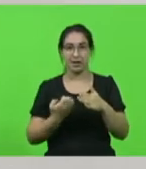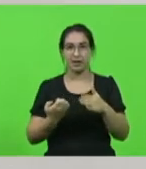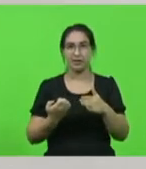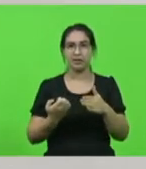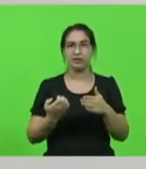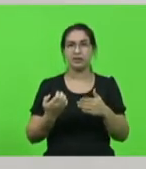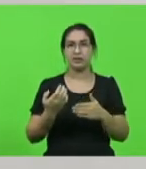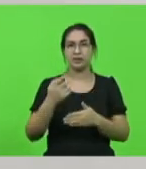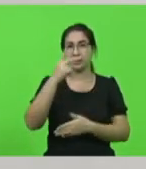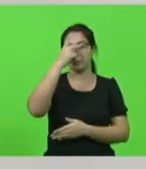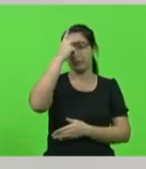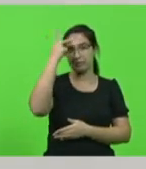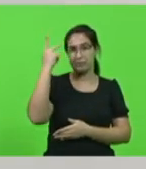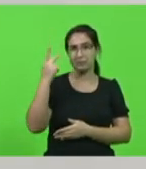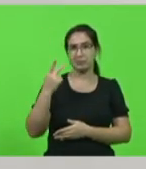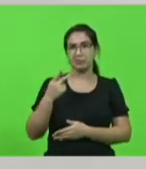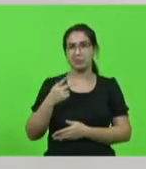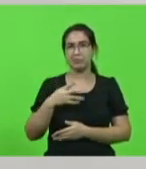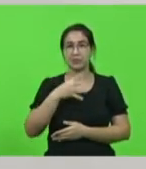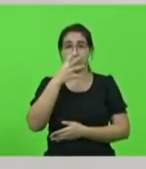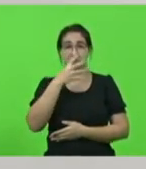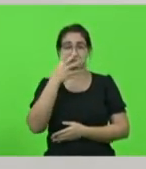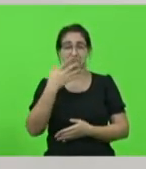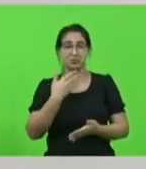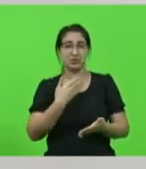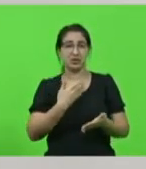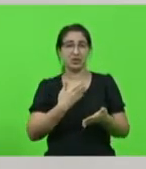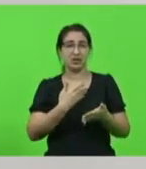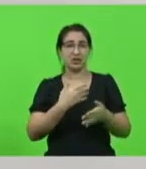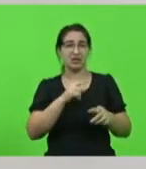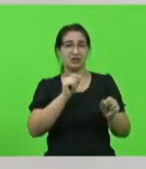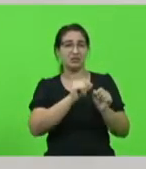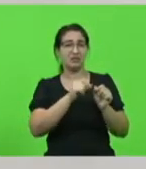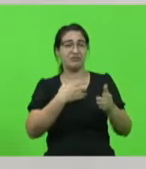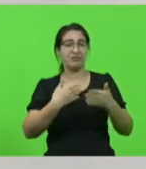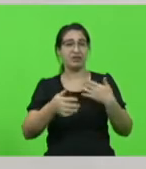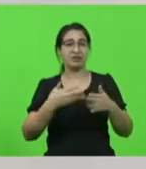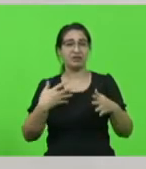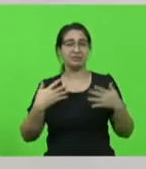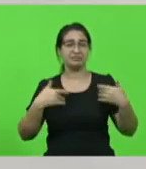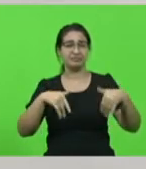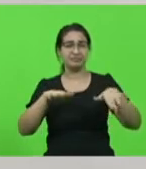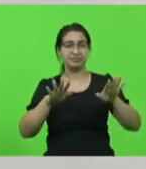o que bem entende no Porto de São Francisco e ninguém faz nada, está devendo